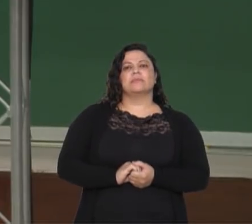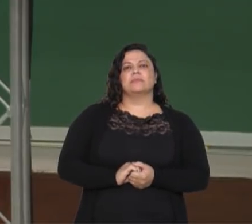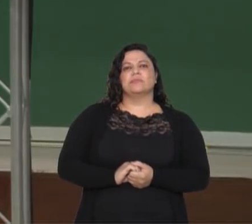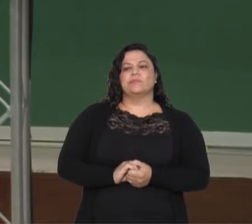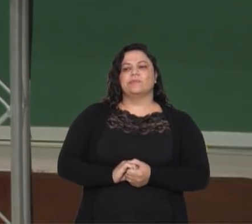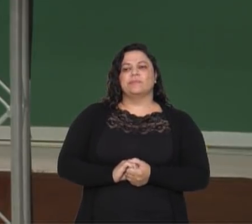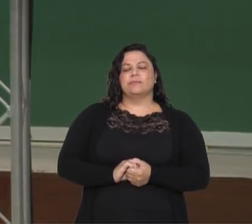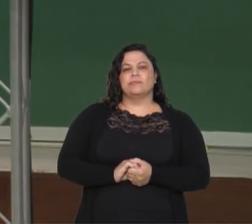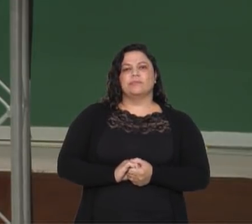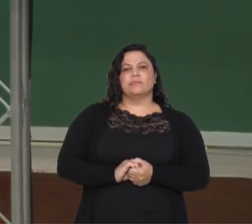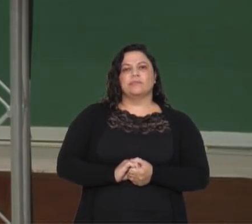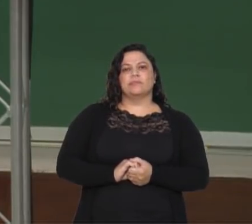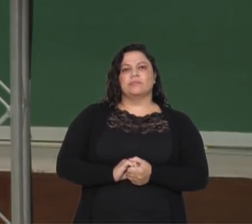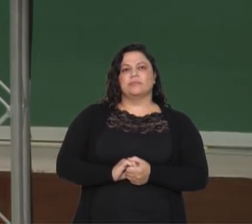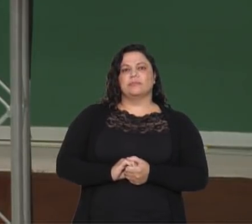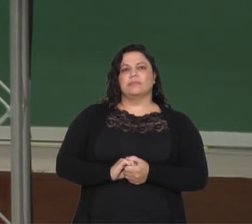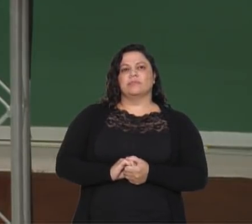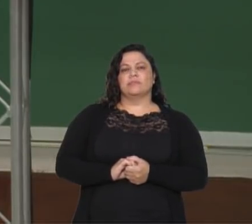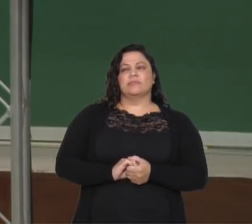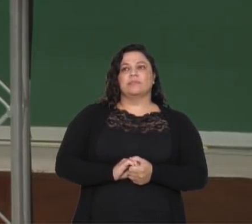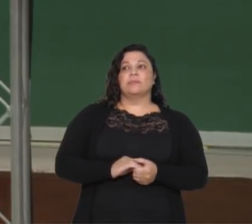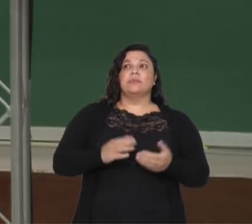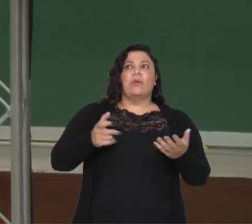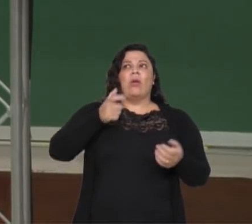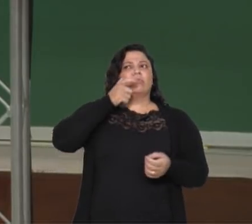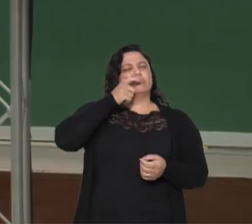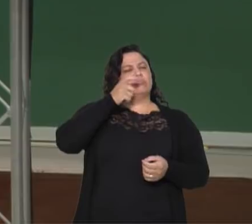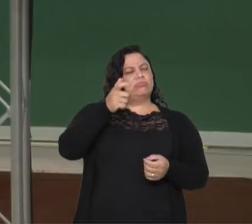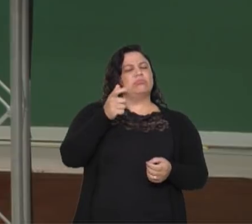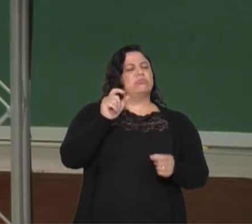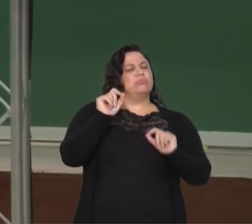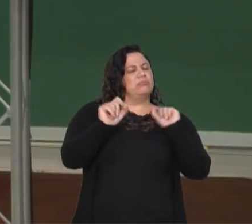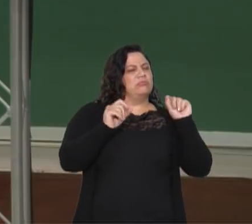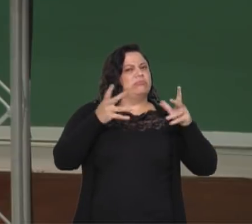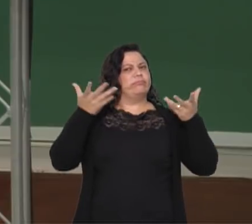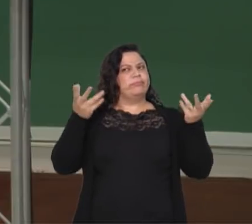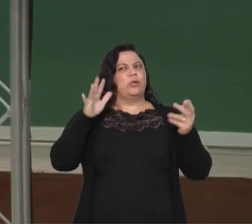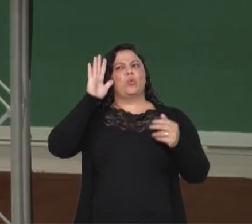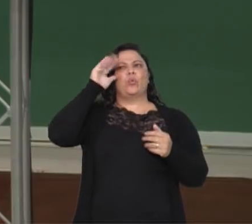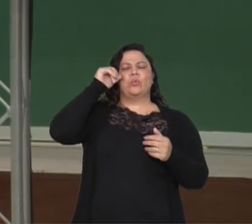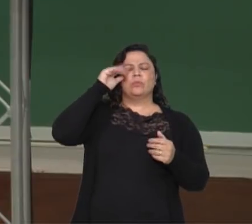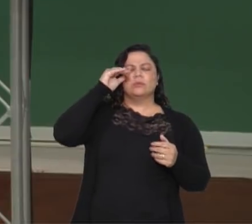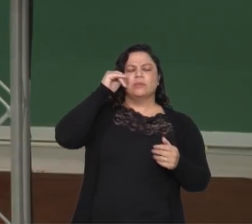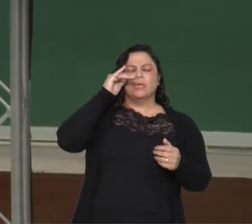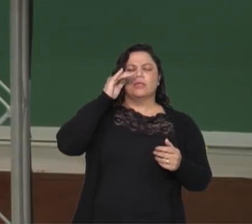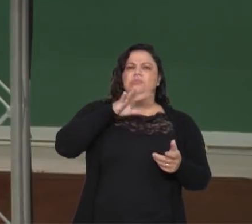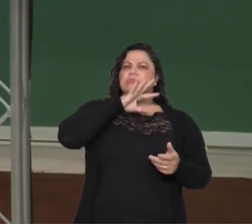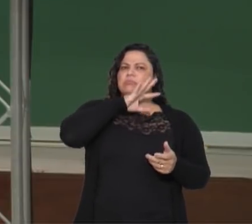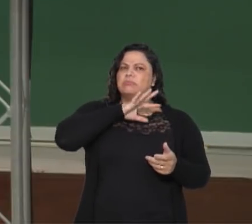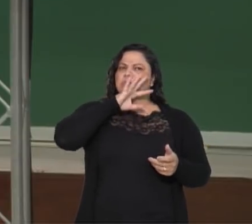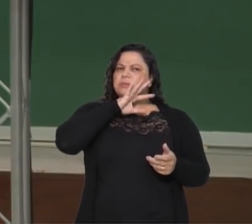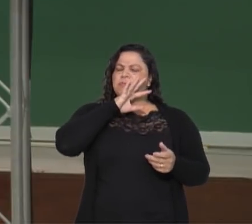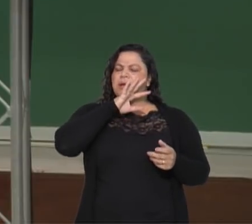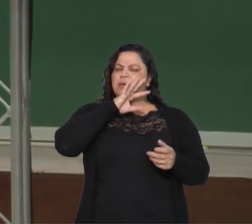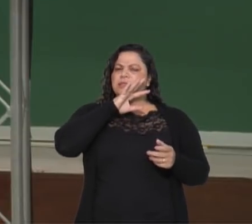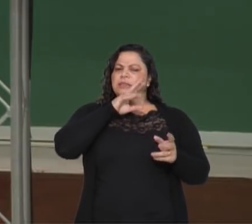A gente sabe, algo bem interessante, que os animais, eles têm uma percepção diferente. Então, por exemplo,